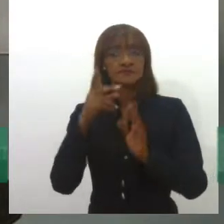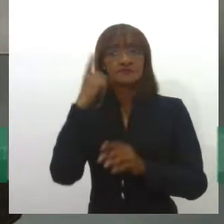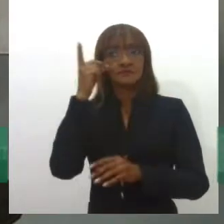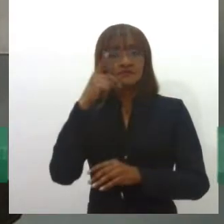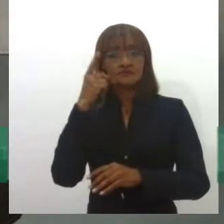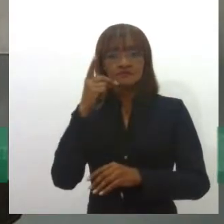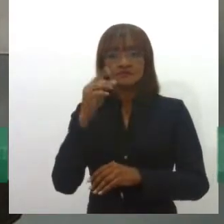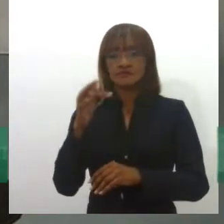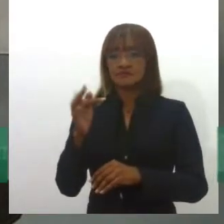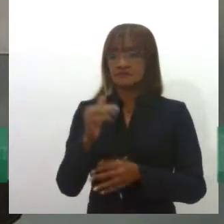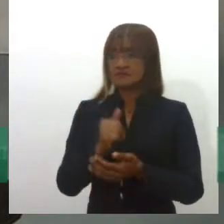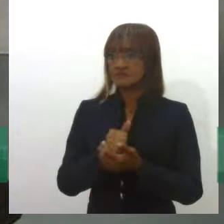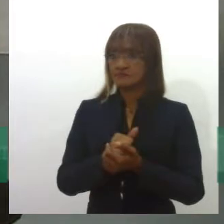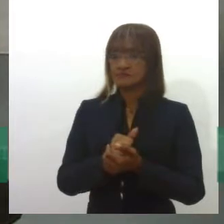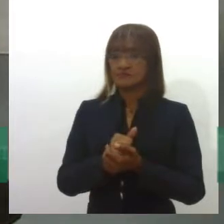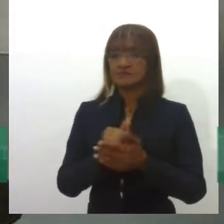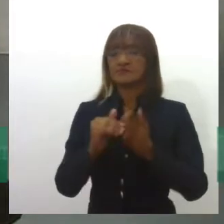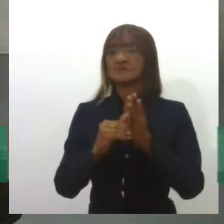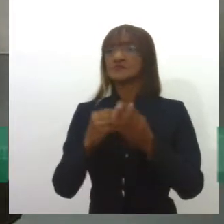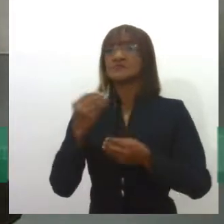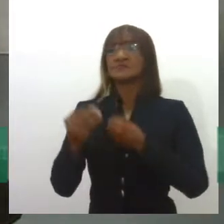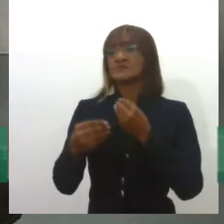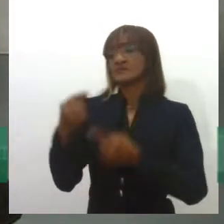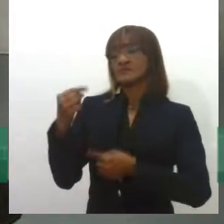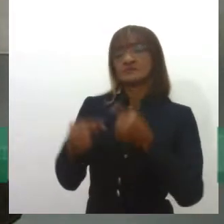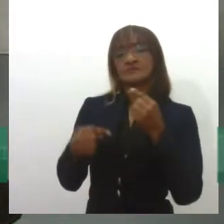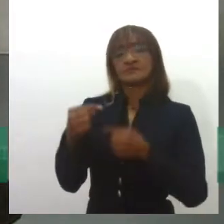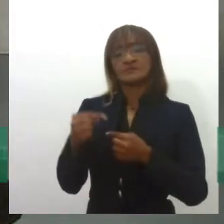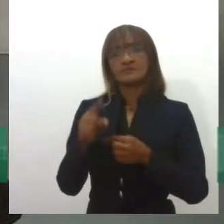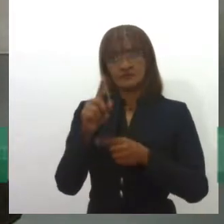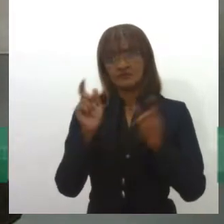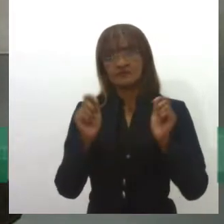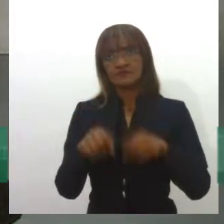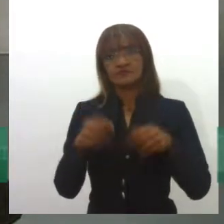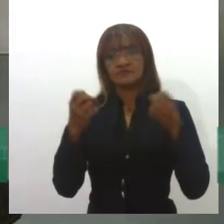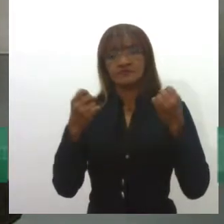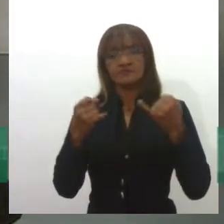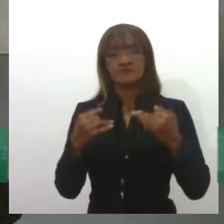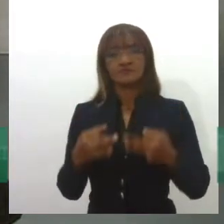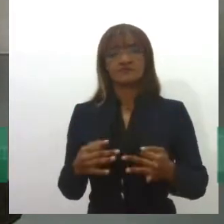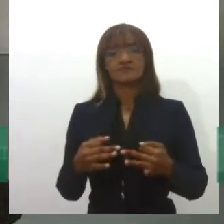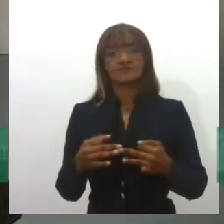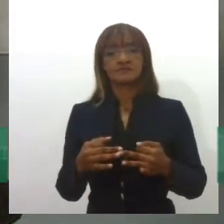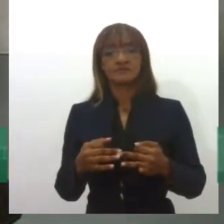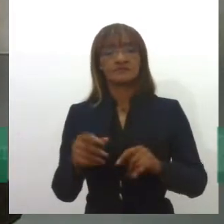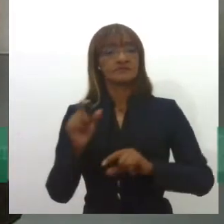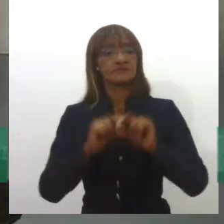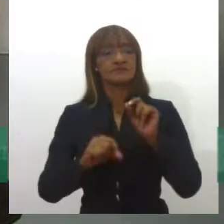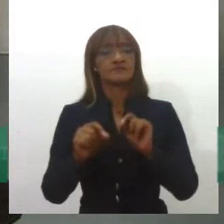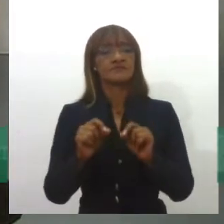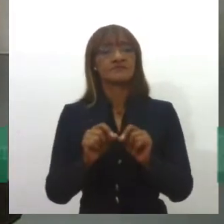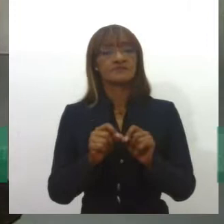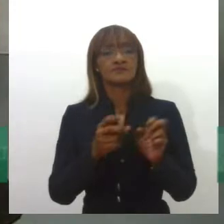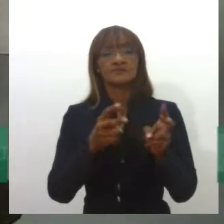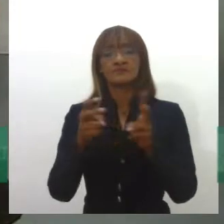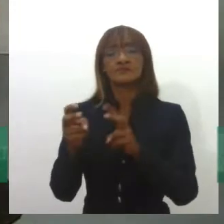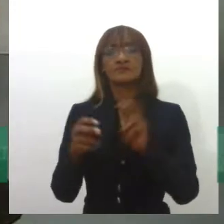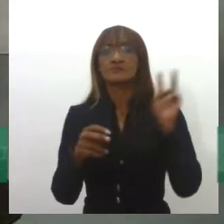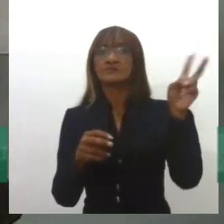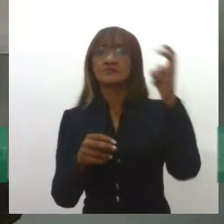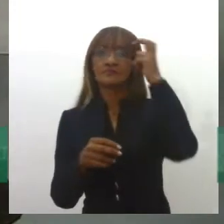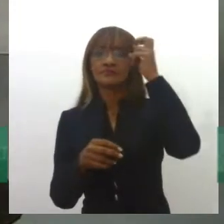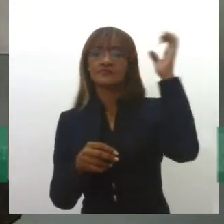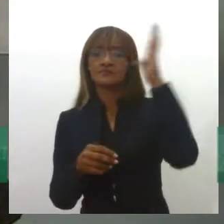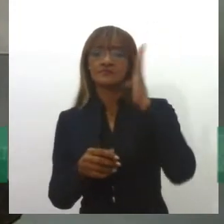os aspectos interessantes do debate o senhor pode ressaltar a respeito aí da percepção e da cultura brasileira